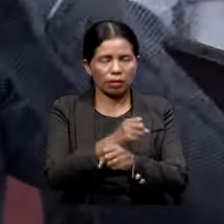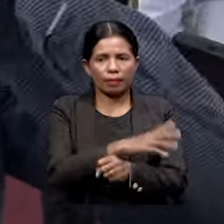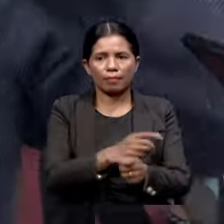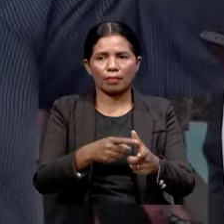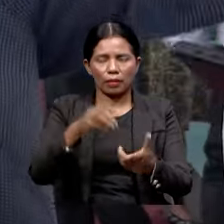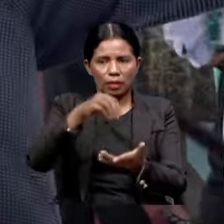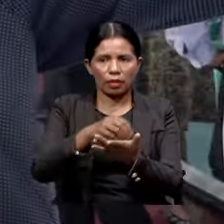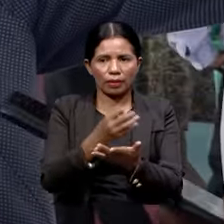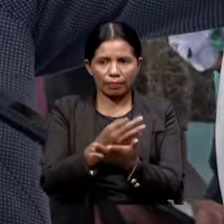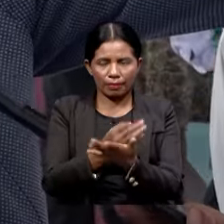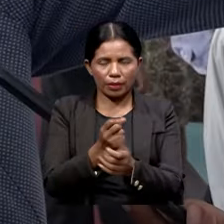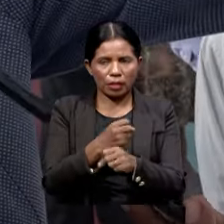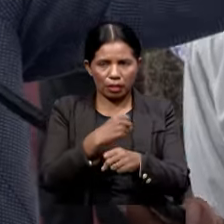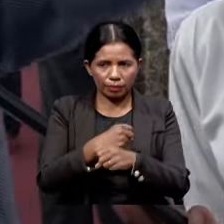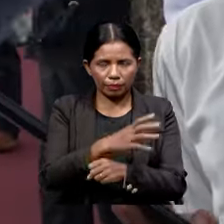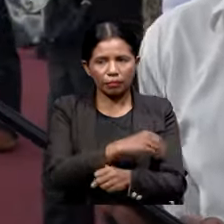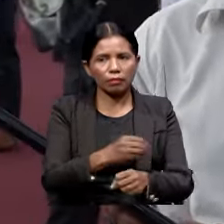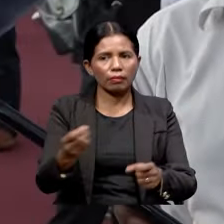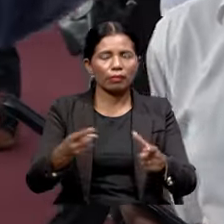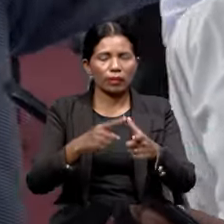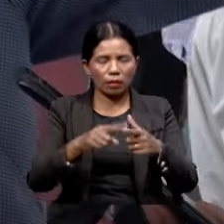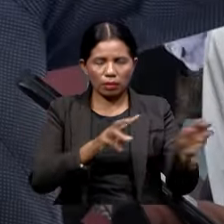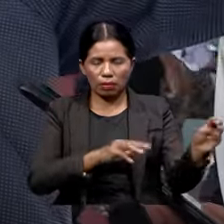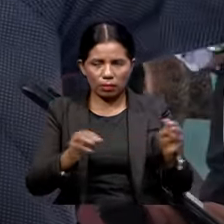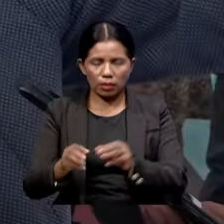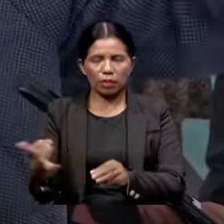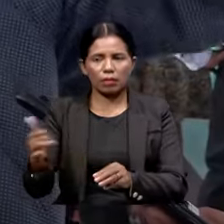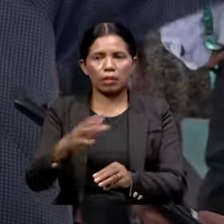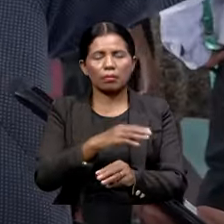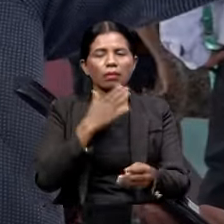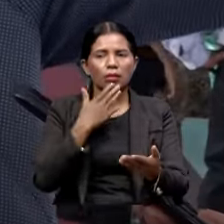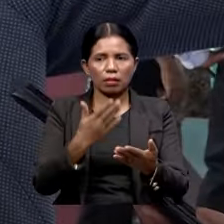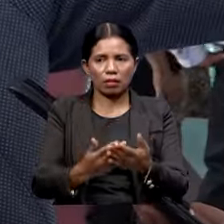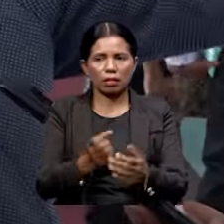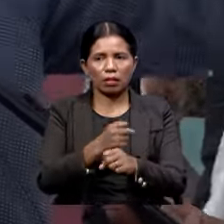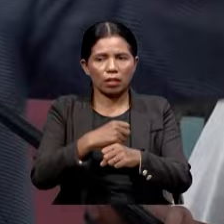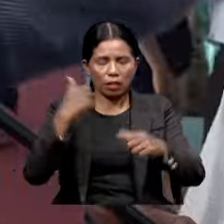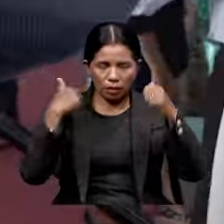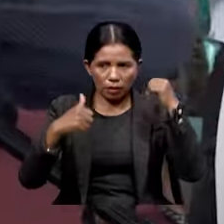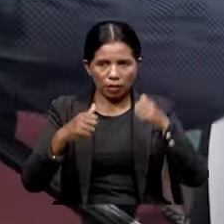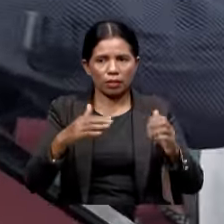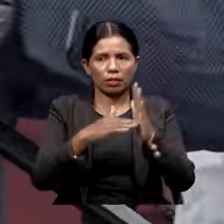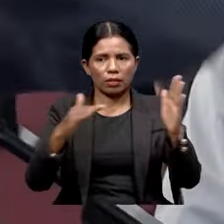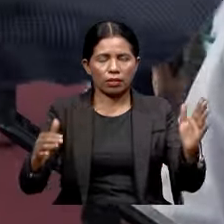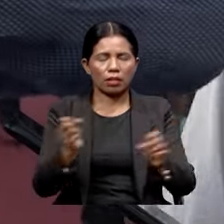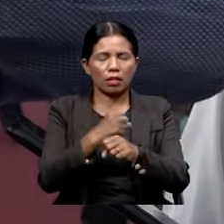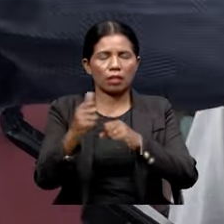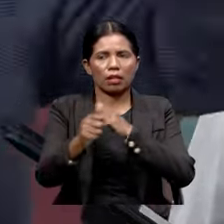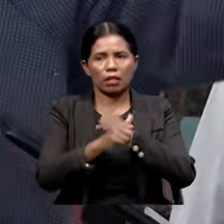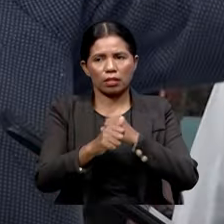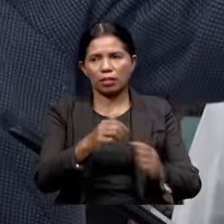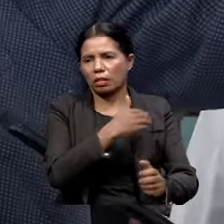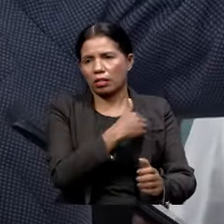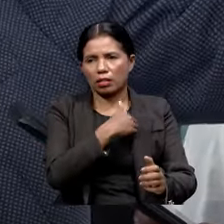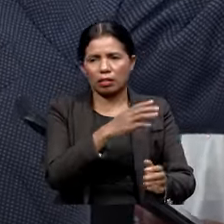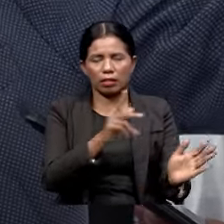tau orçamento para falar uno para varar condições depois o va muda sira vai hen va digno depois arco na halo atividade sene contra mas com halo ação e mas era contra ou